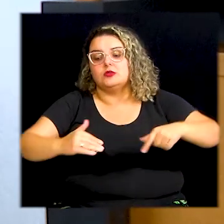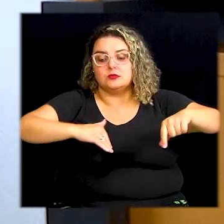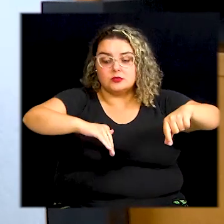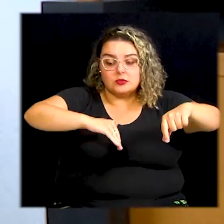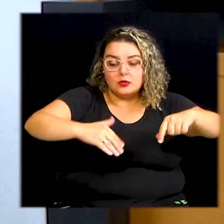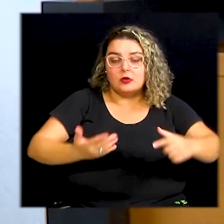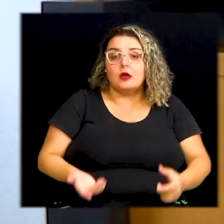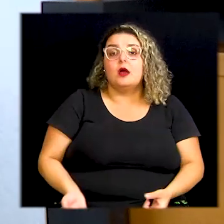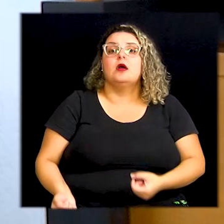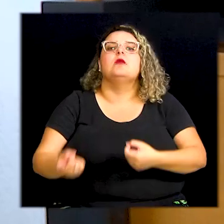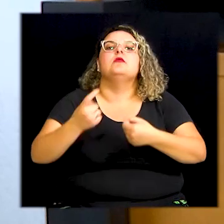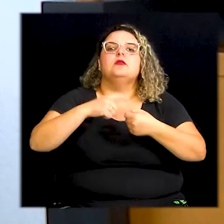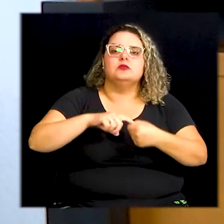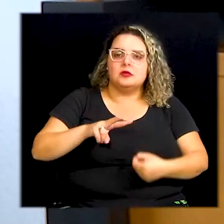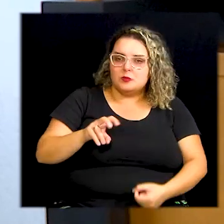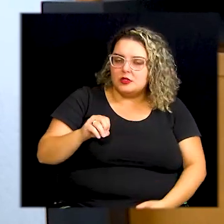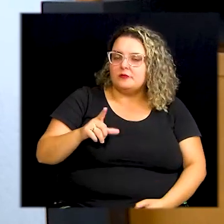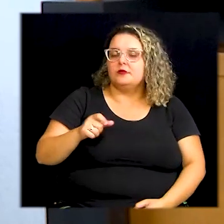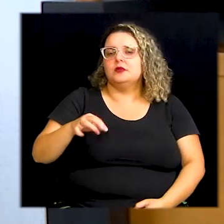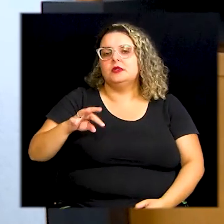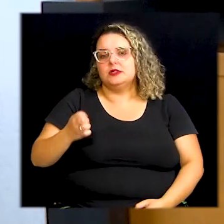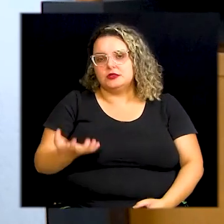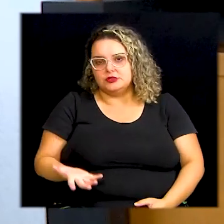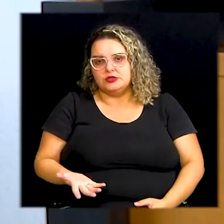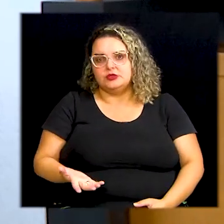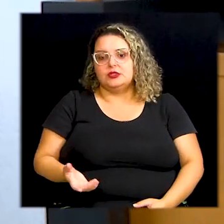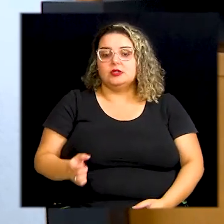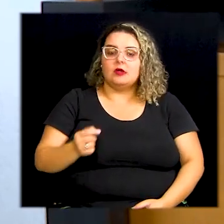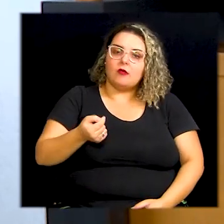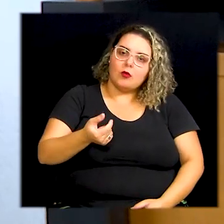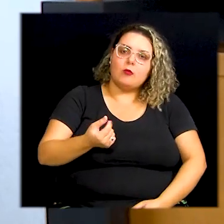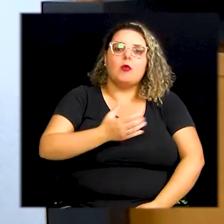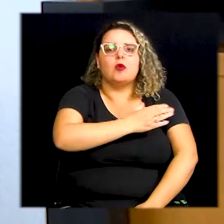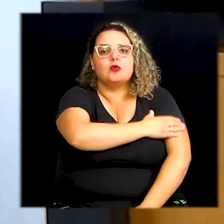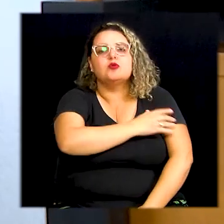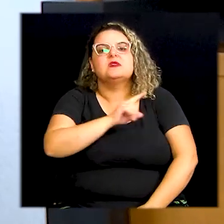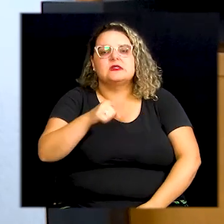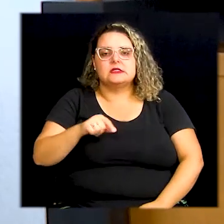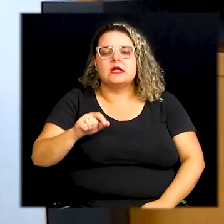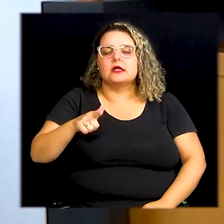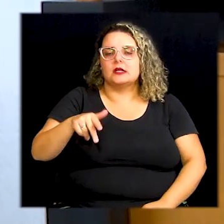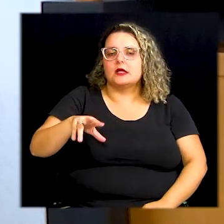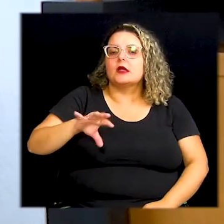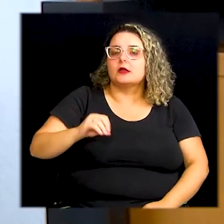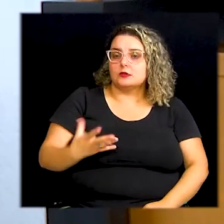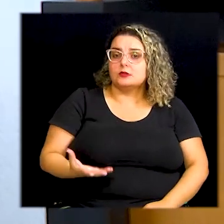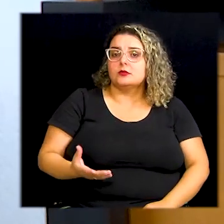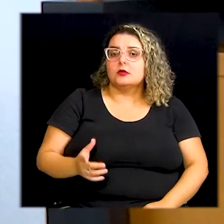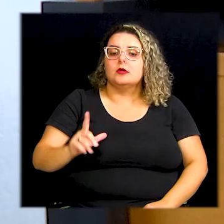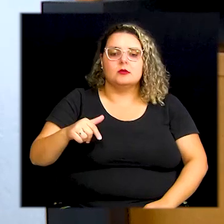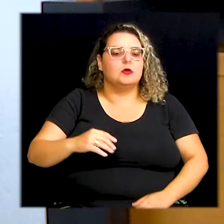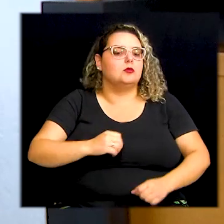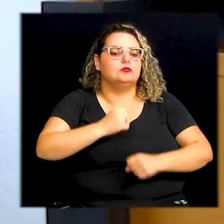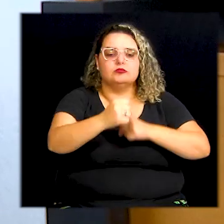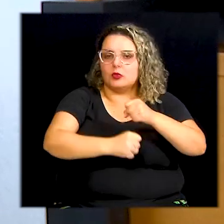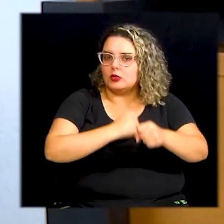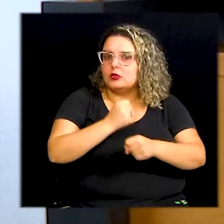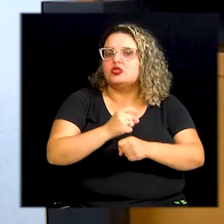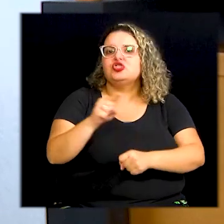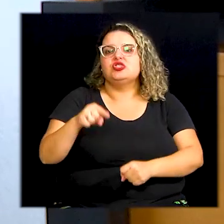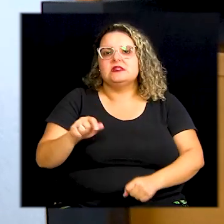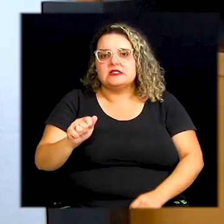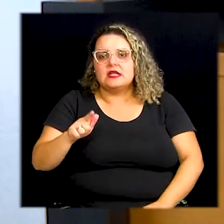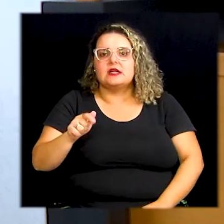meia, aí voltei para volante, aí tava com pouco zagueiro no time, aí eu fui para zagueiro, aí joguei o ano todo de